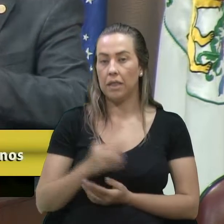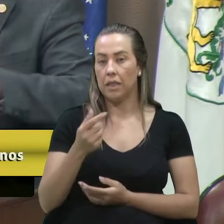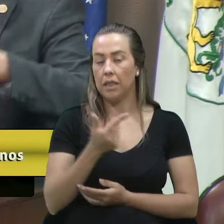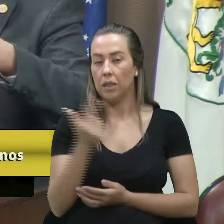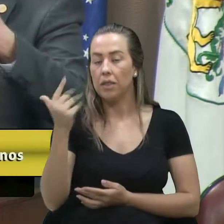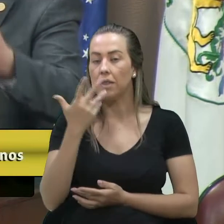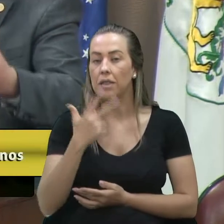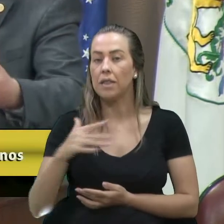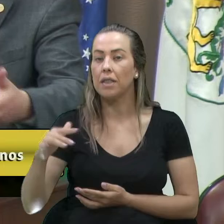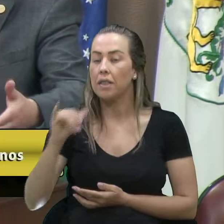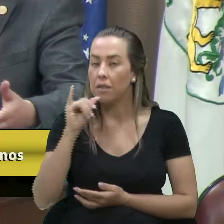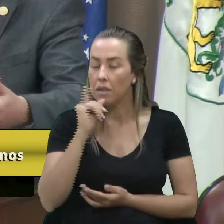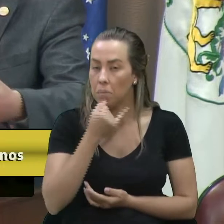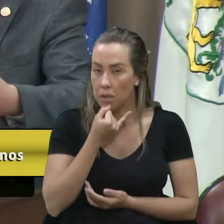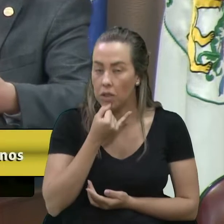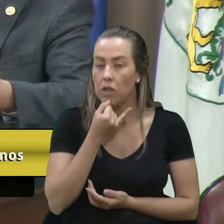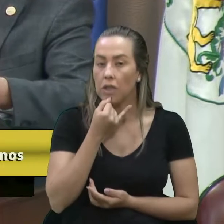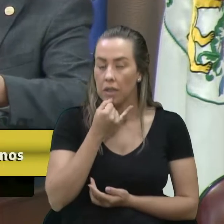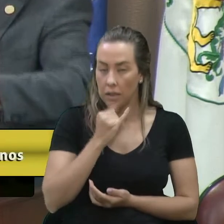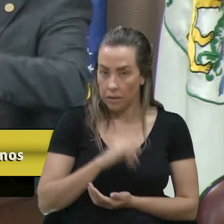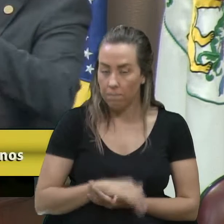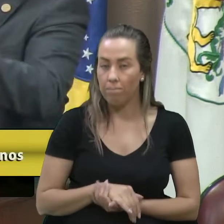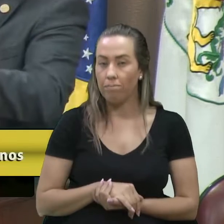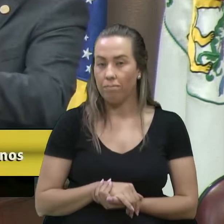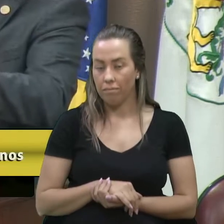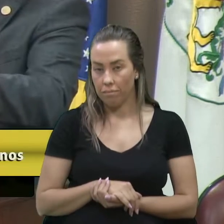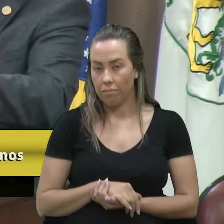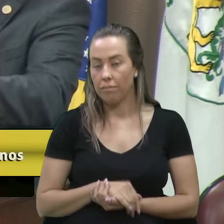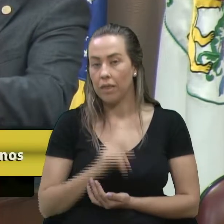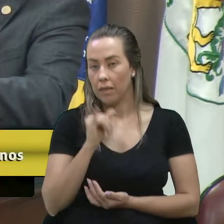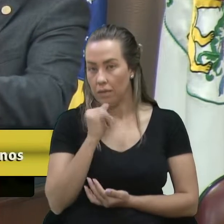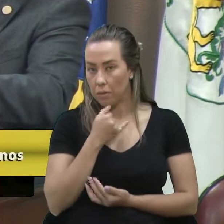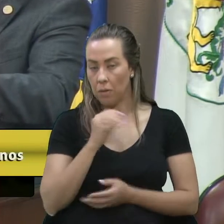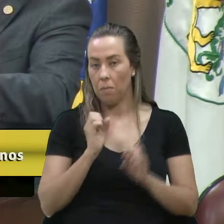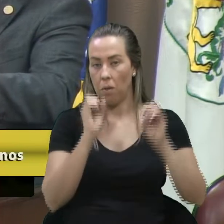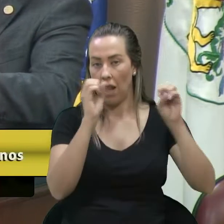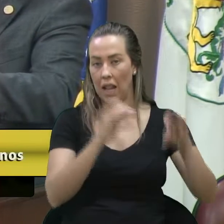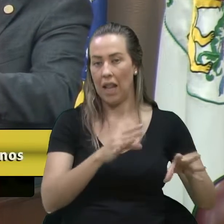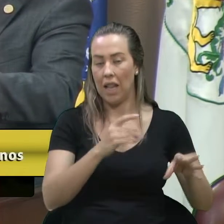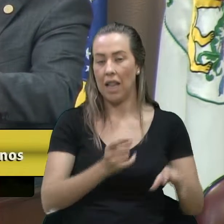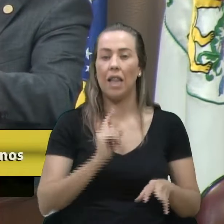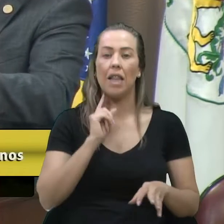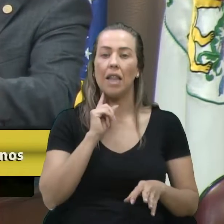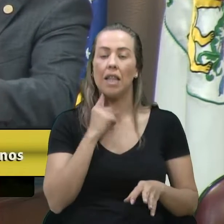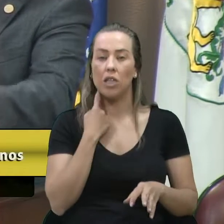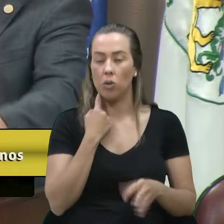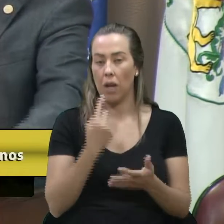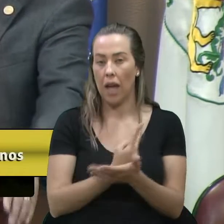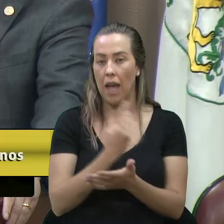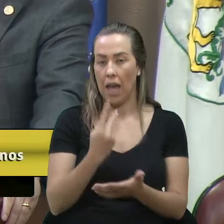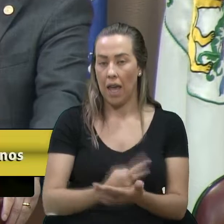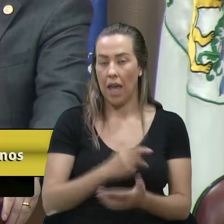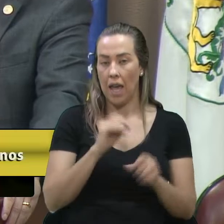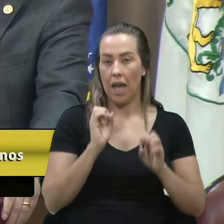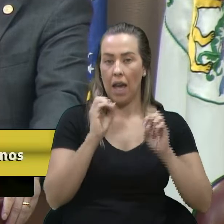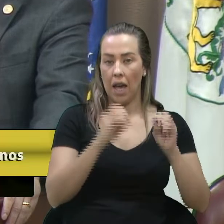infelizmente através desses medicamentos, que infelizmente são descartáveis de uma forma